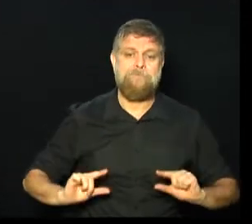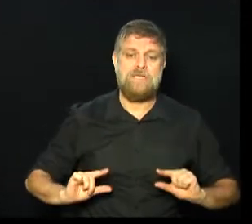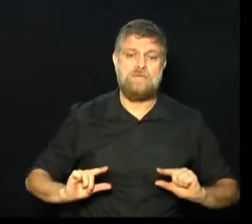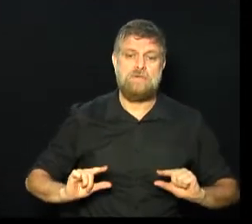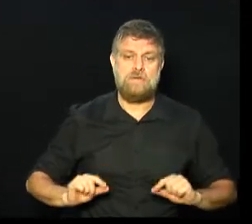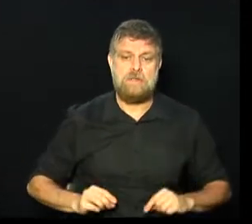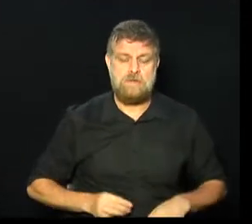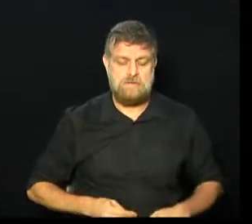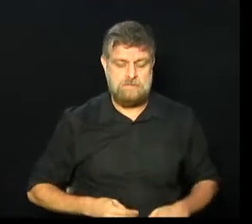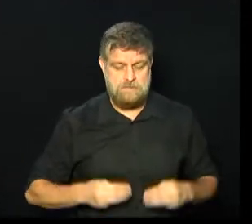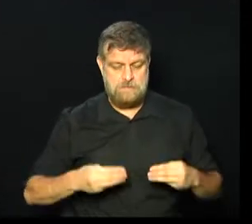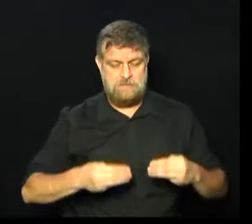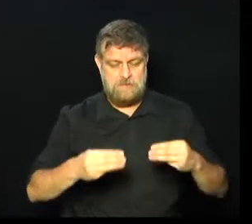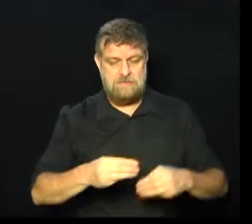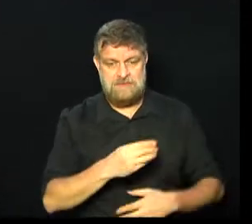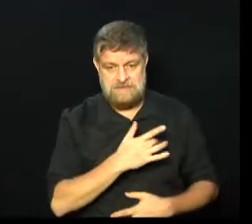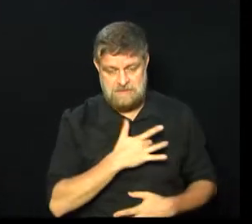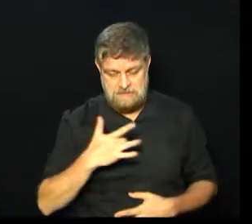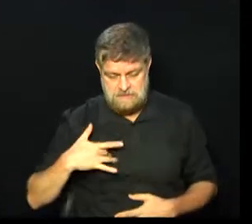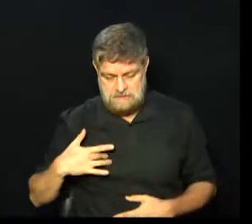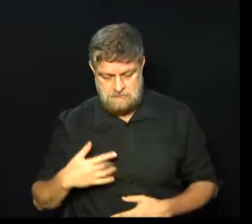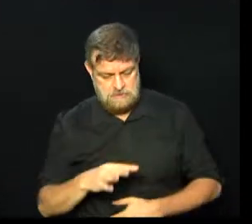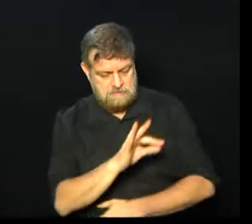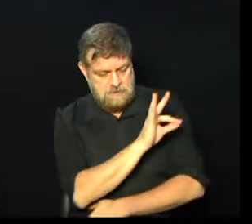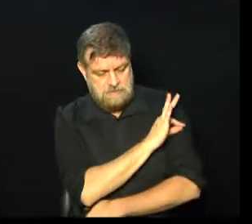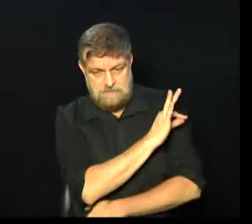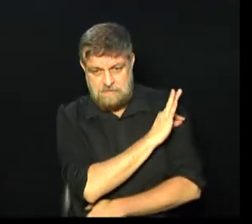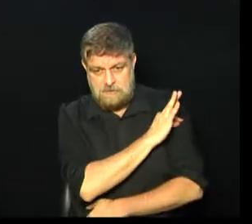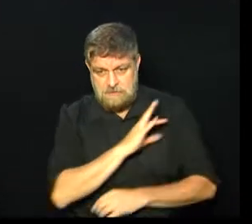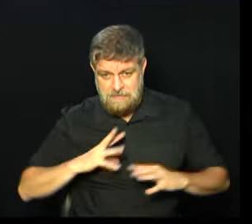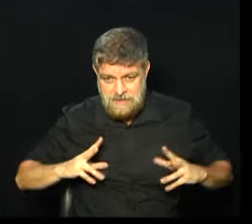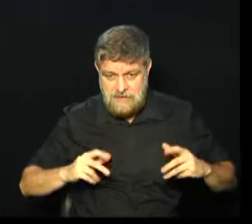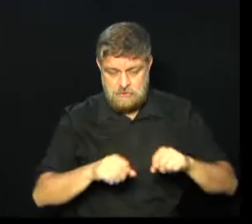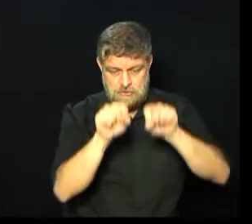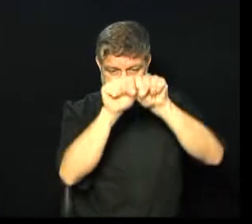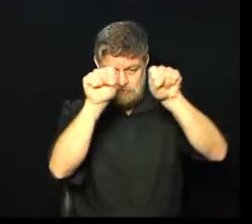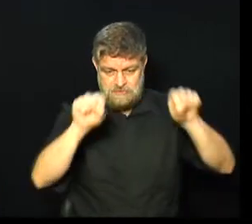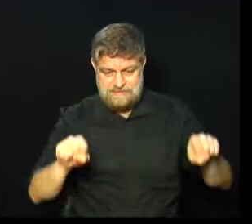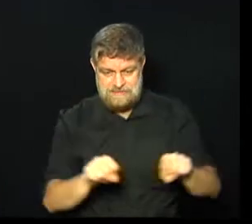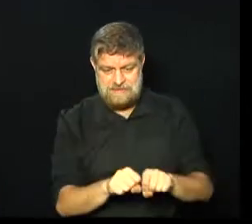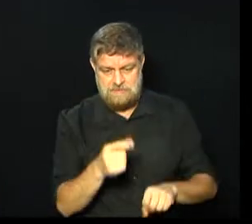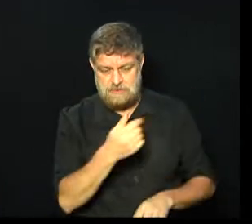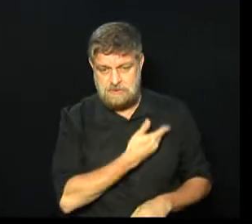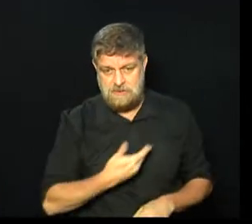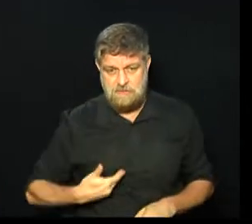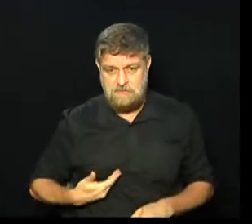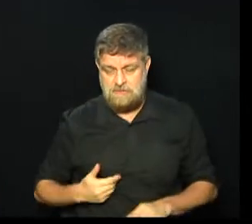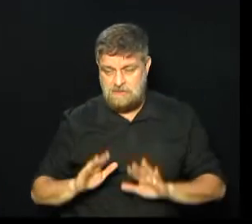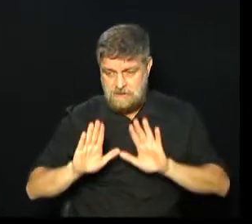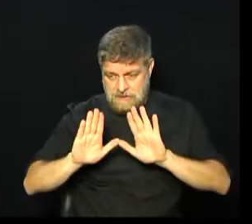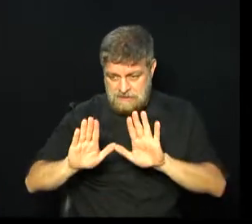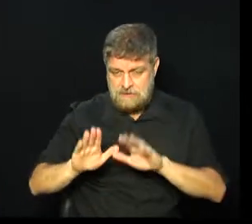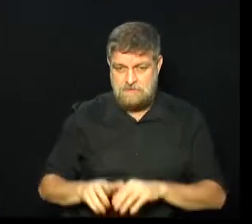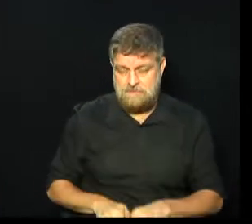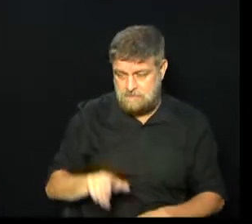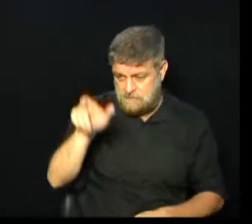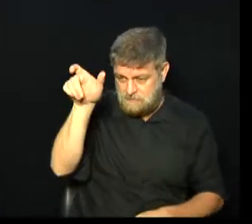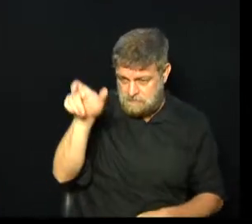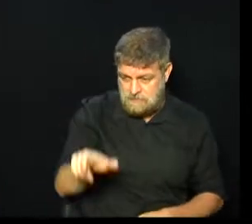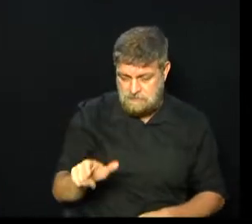Ministério da Saúde, para a Prefeitura, para todo o sistema. Então, assim, não faz sentido a